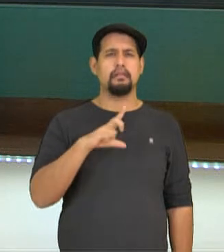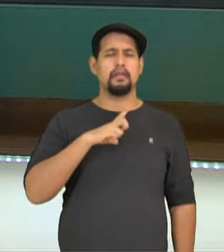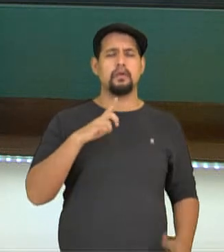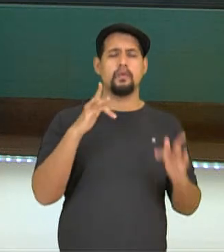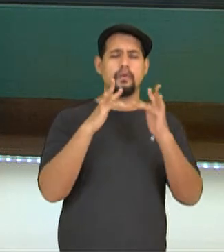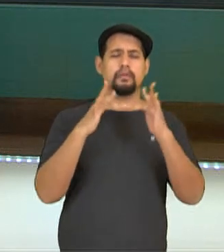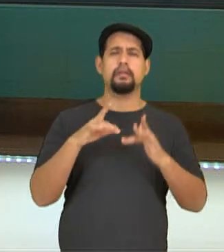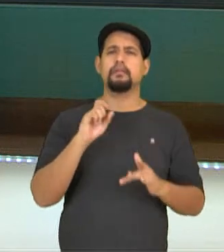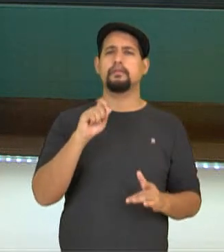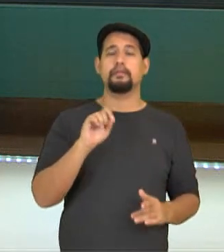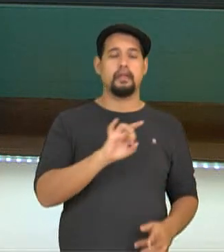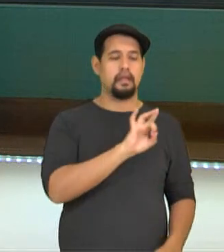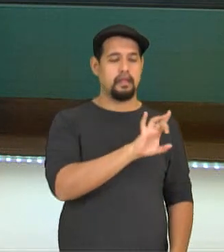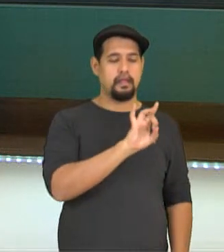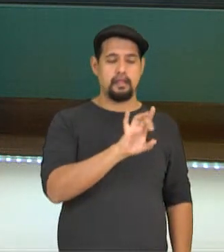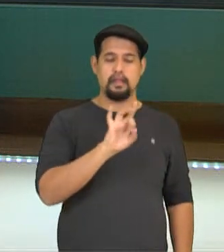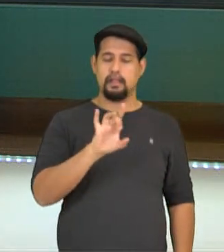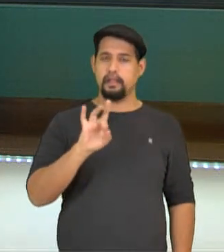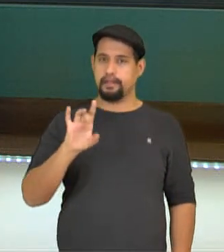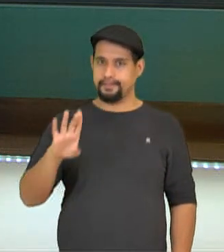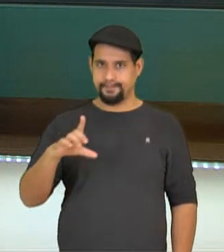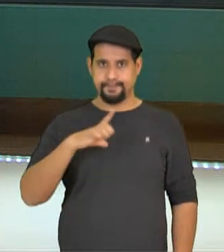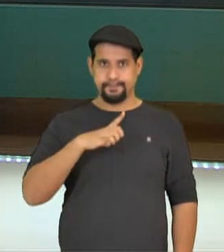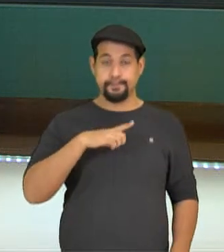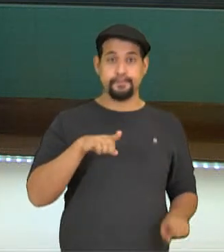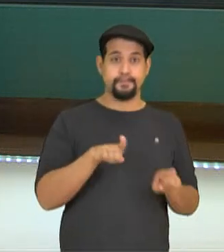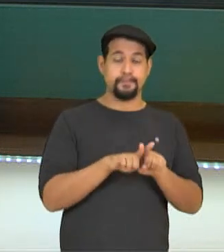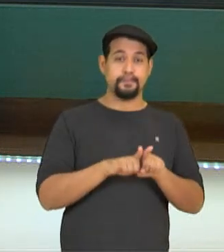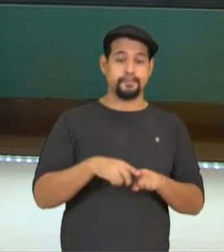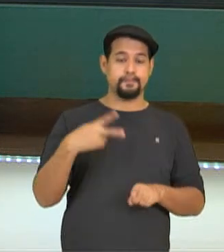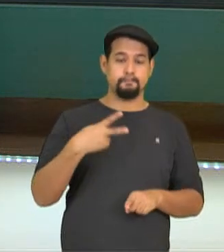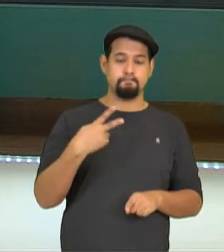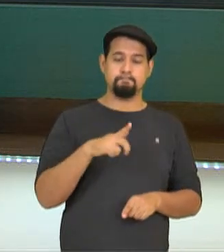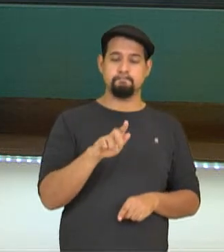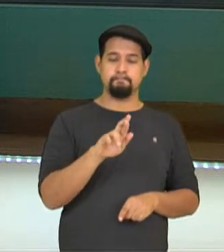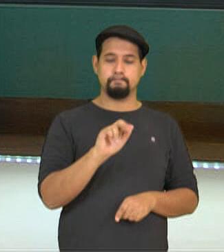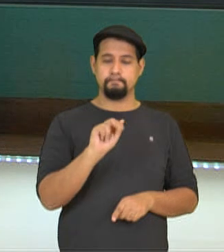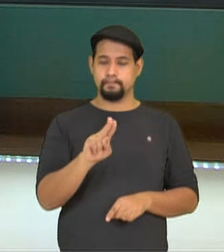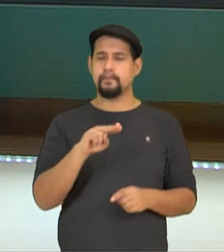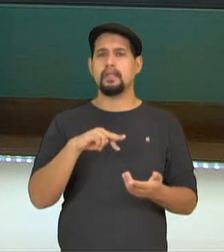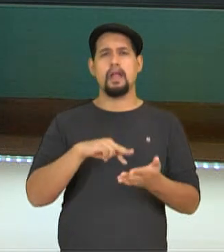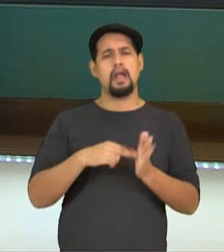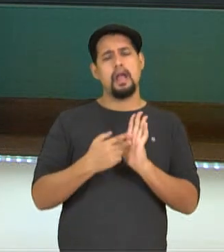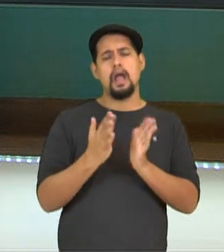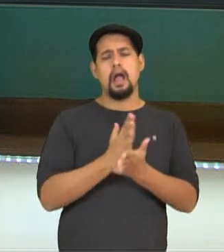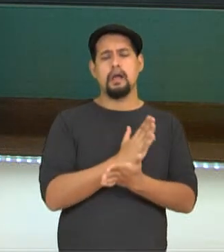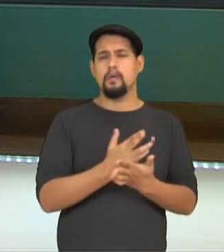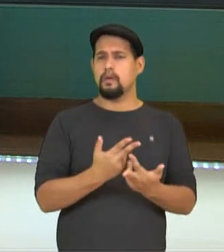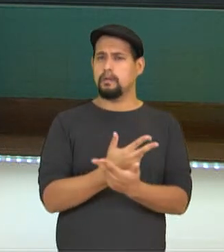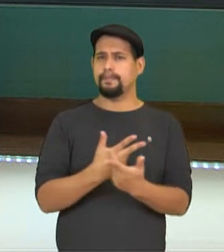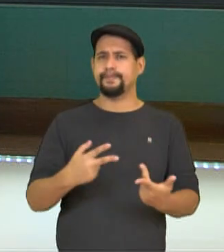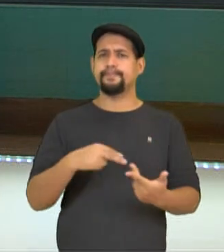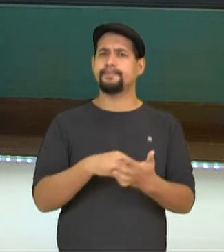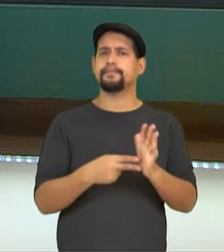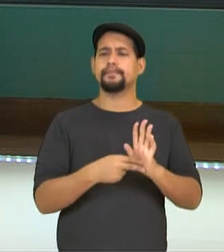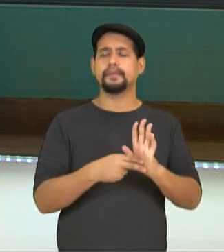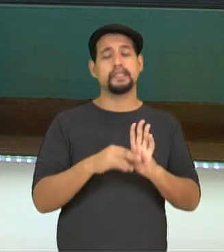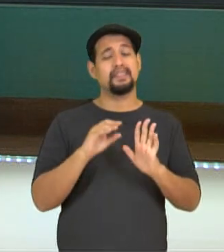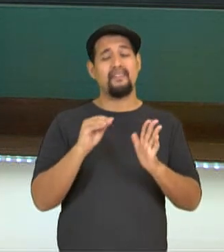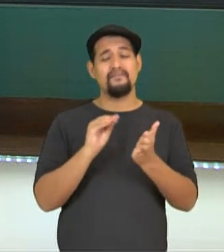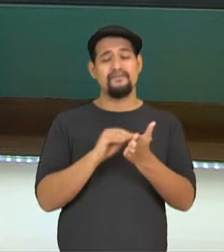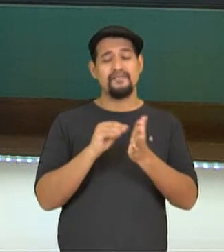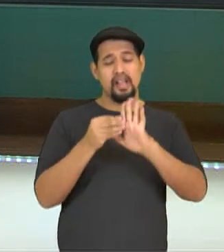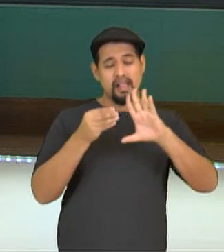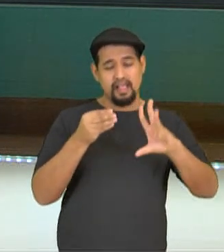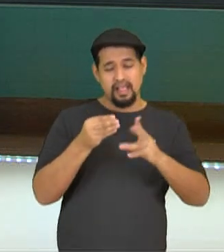relação entre cada função quadrática a uma equação do segundo grau. Algumas equações do segundo grau possuem formas